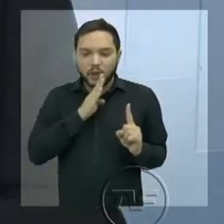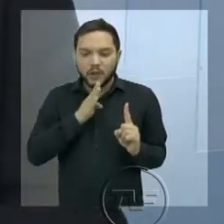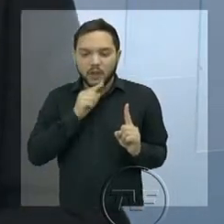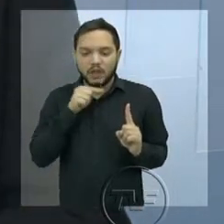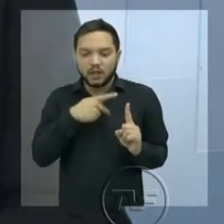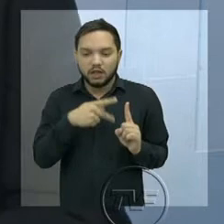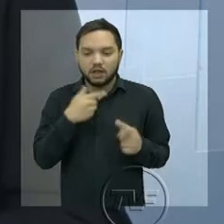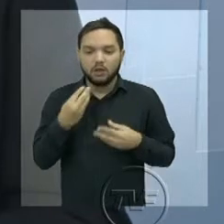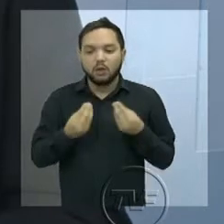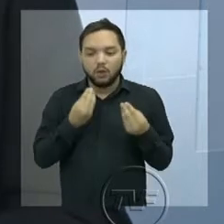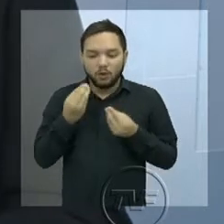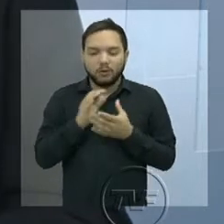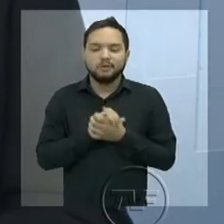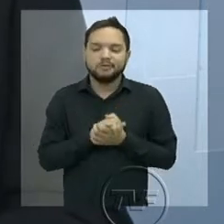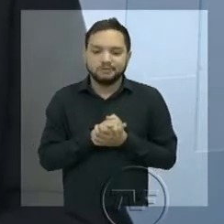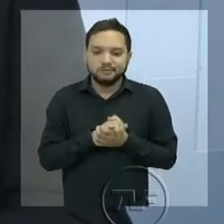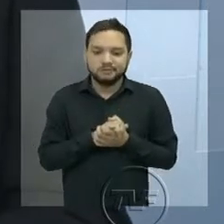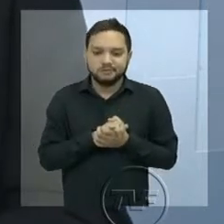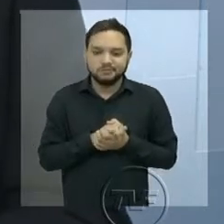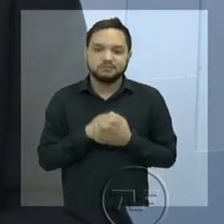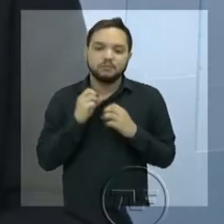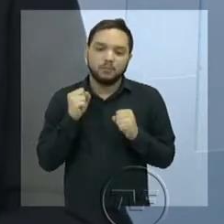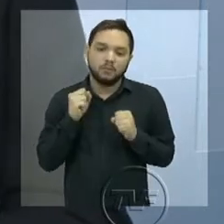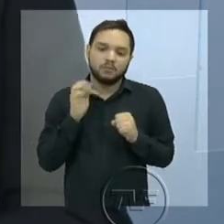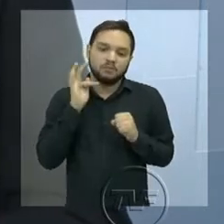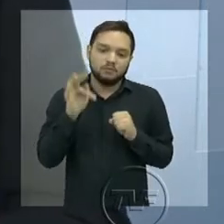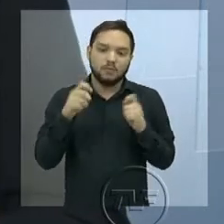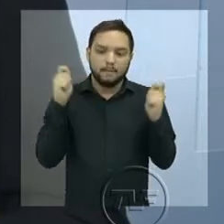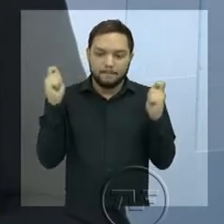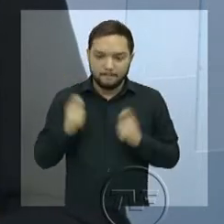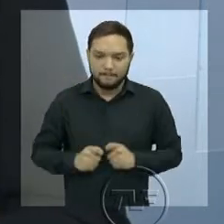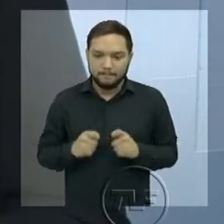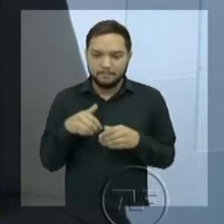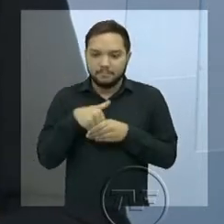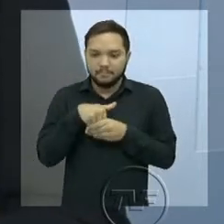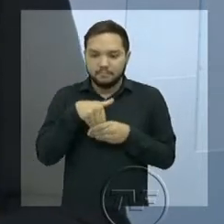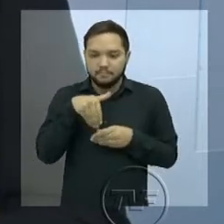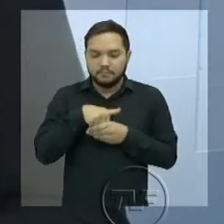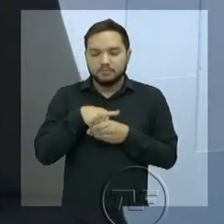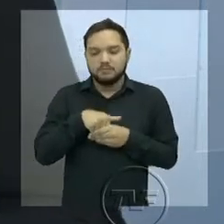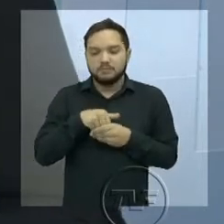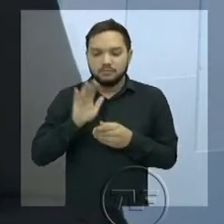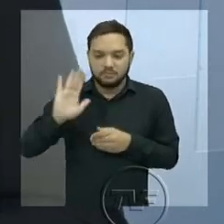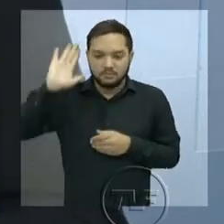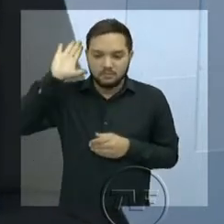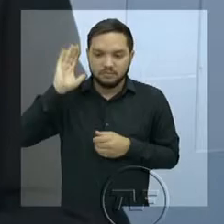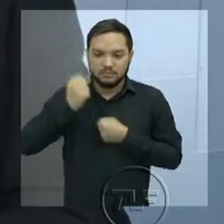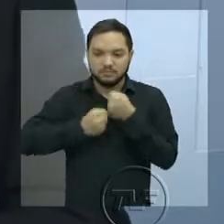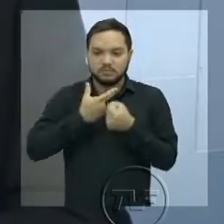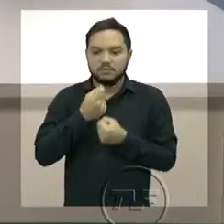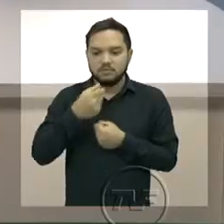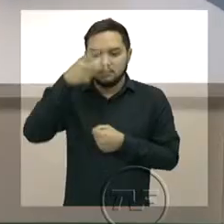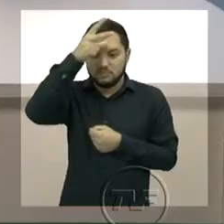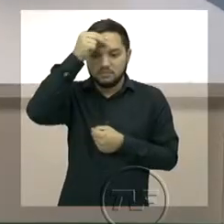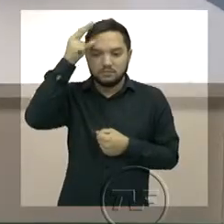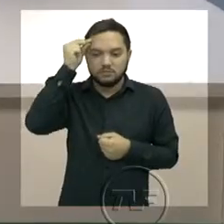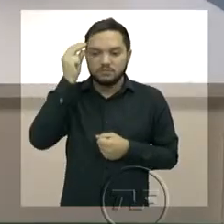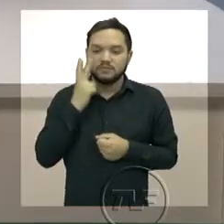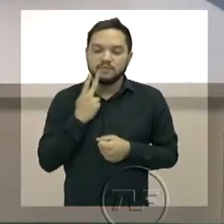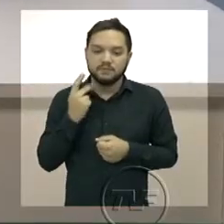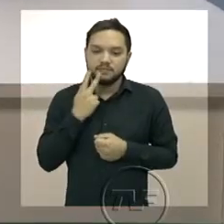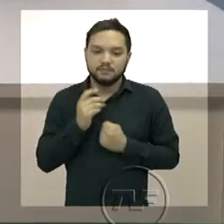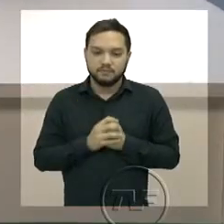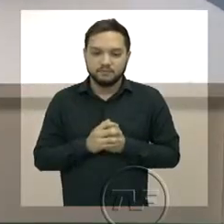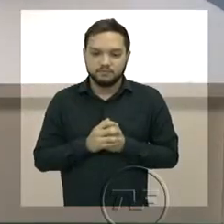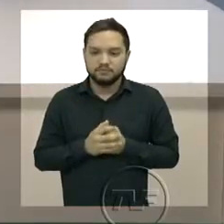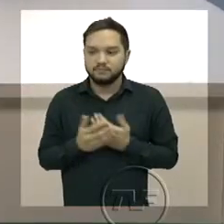poderá elevá-lo a condições de pré-candidato em 2020, 2020. em Fortaleza.